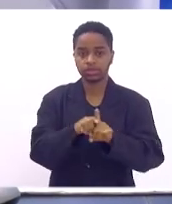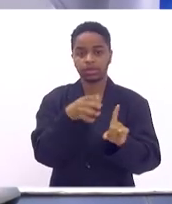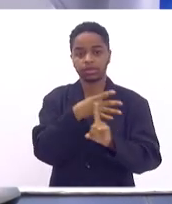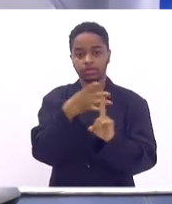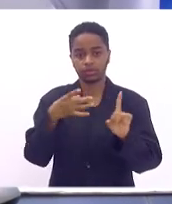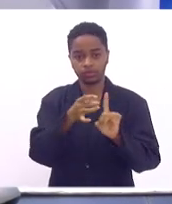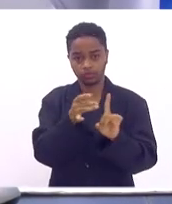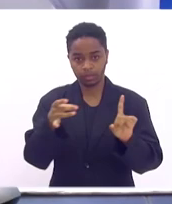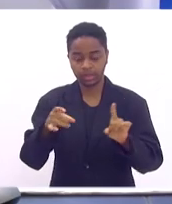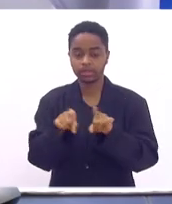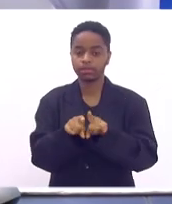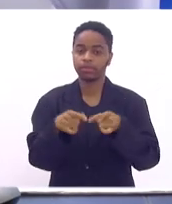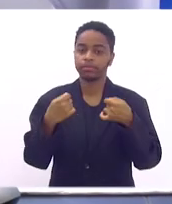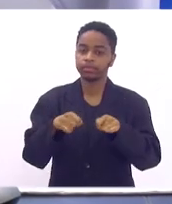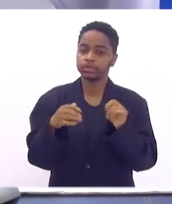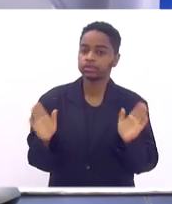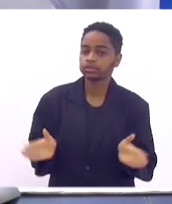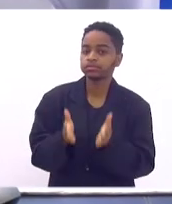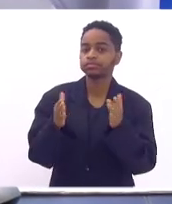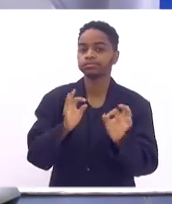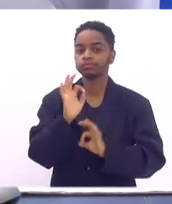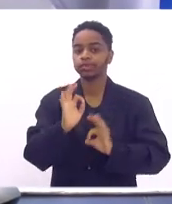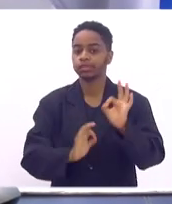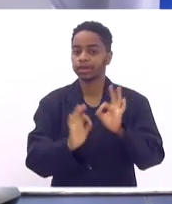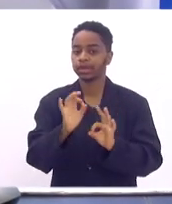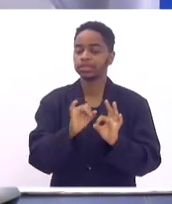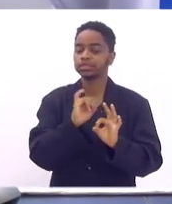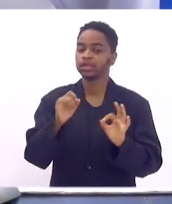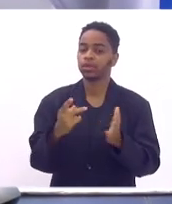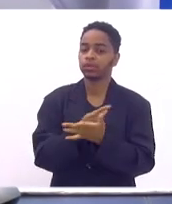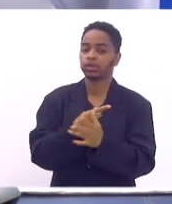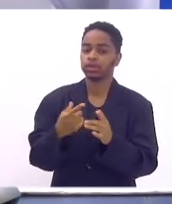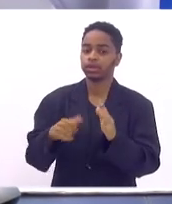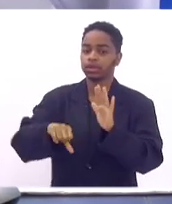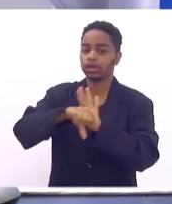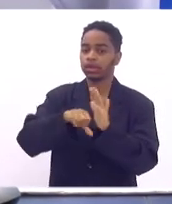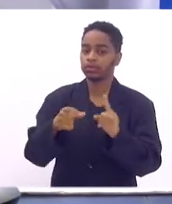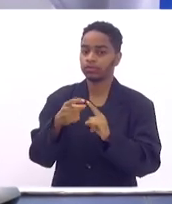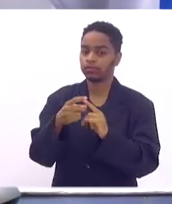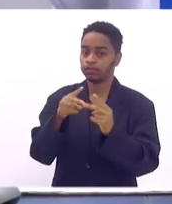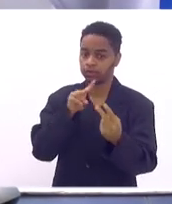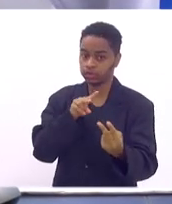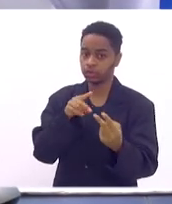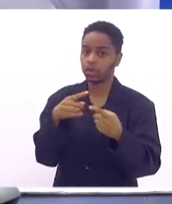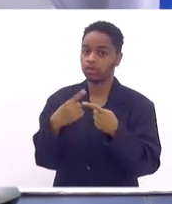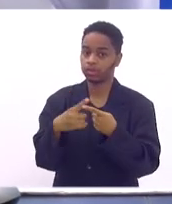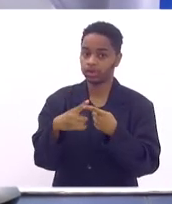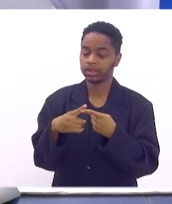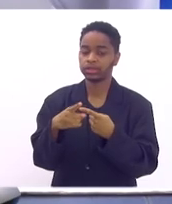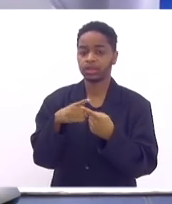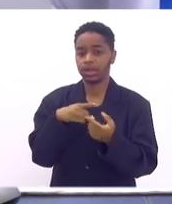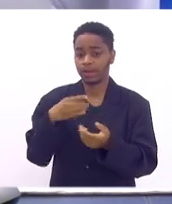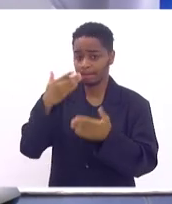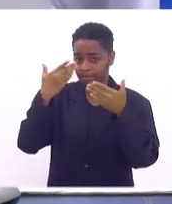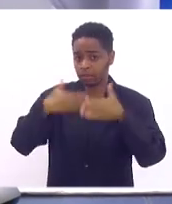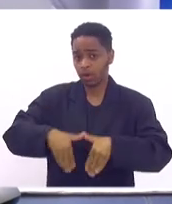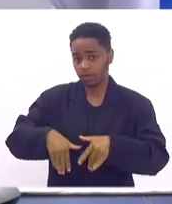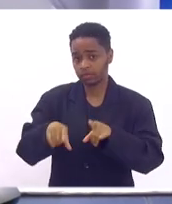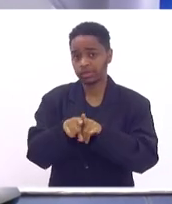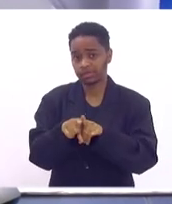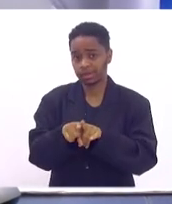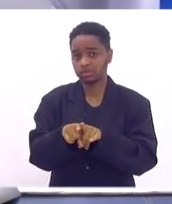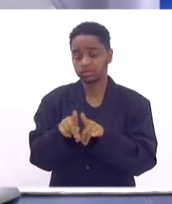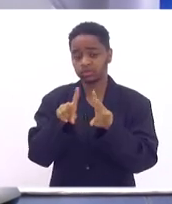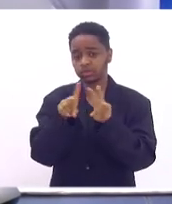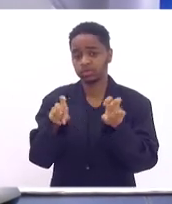gente tem que preparar aquele profissional para os crimes virtuais, embora ele até faça uma prova de